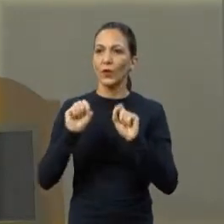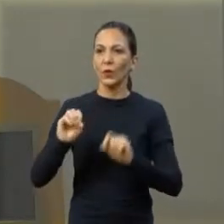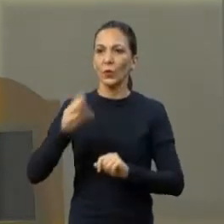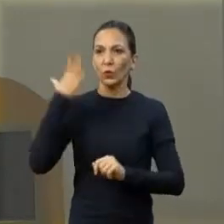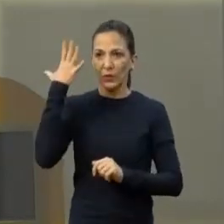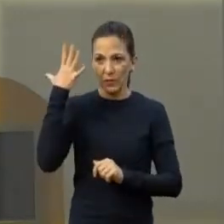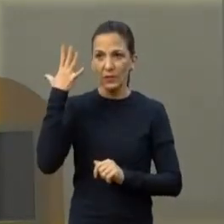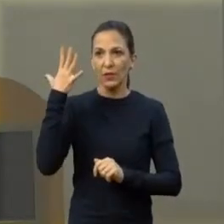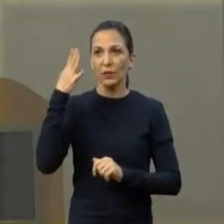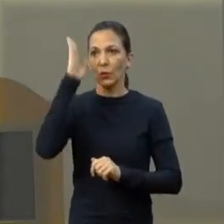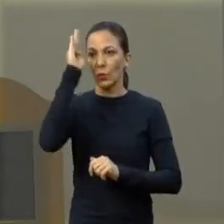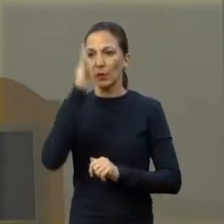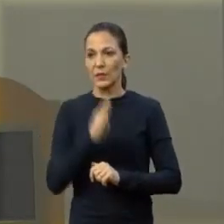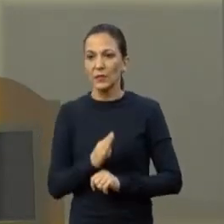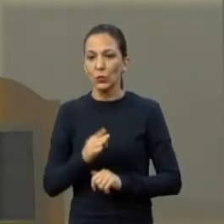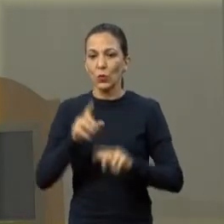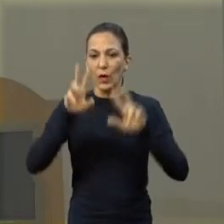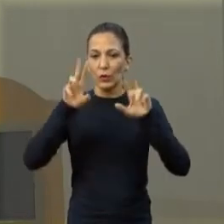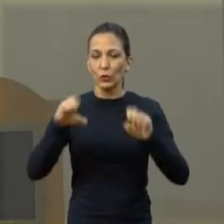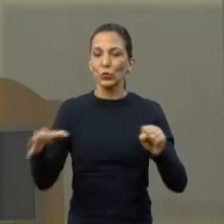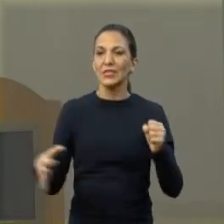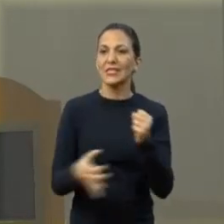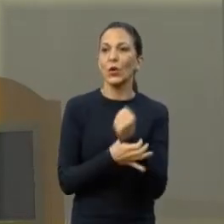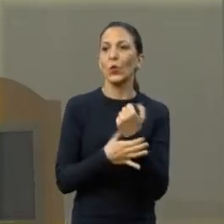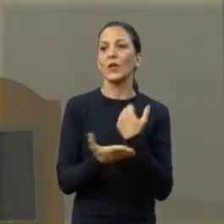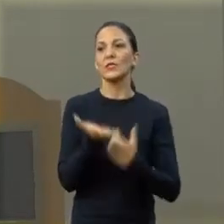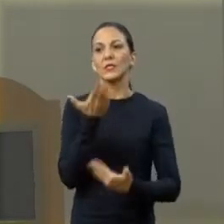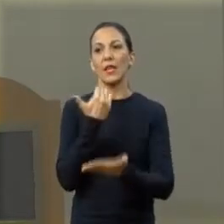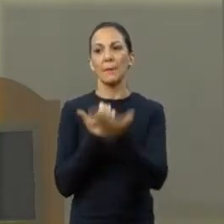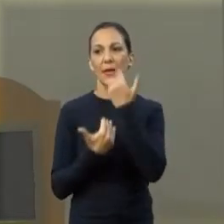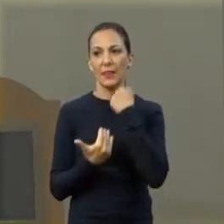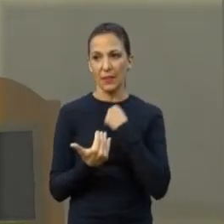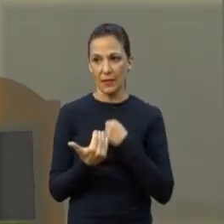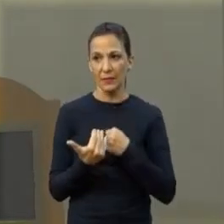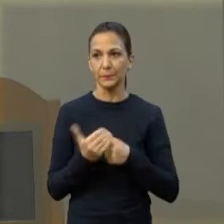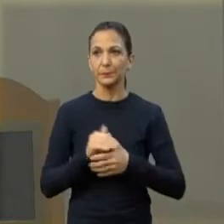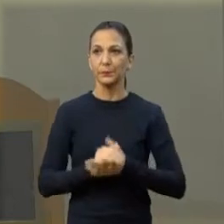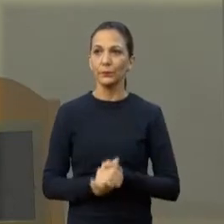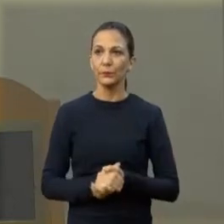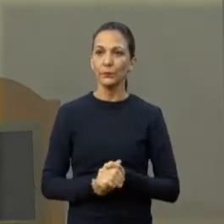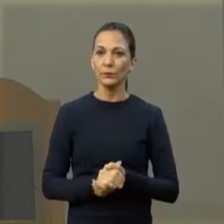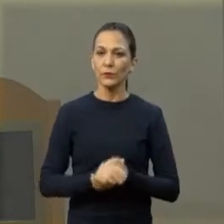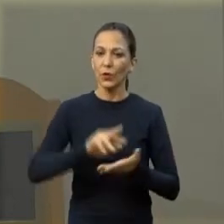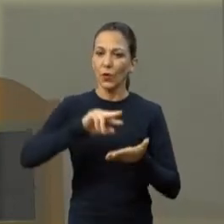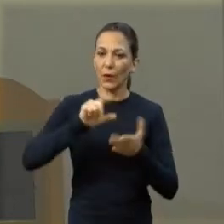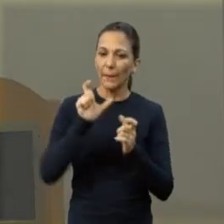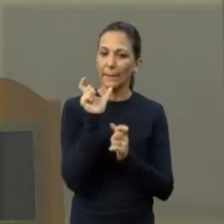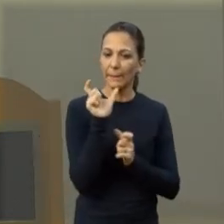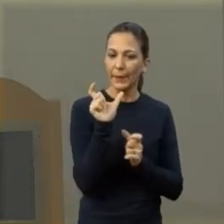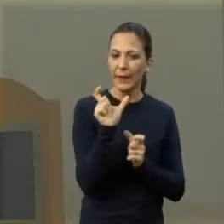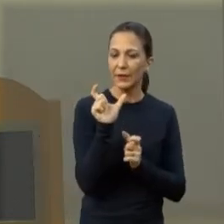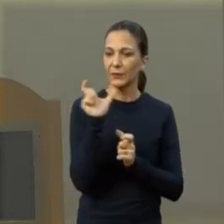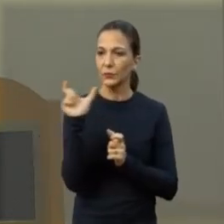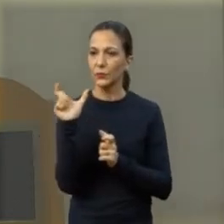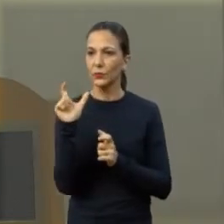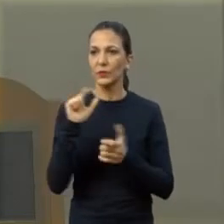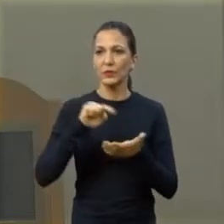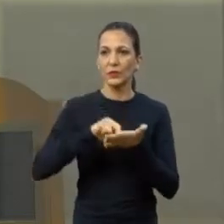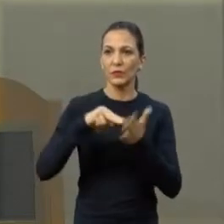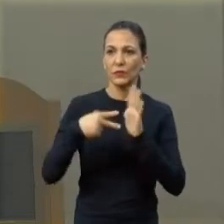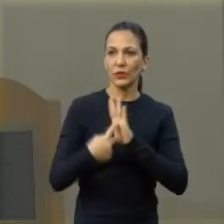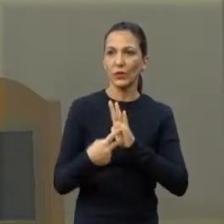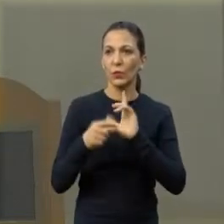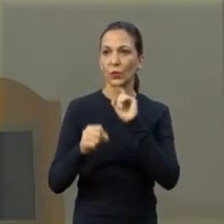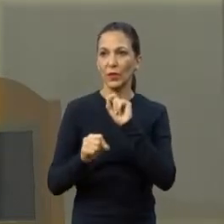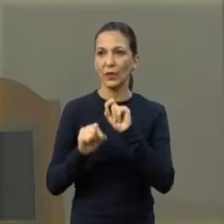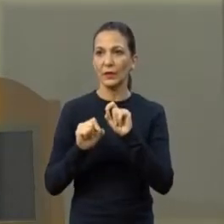alimentar Oi meu povo segurança alimentar tá aqui não conhece essa expressão ter